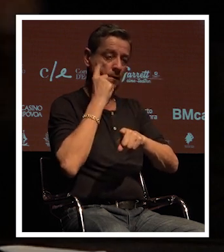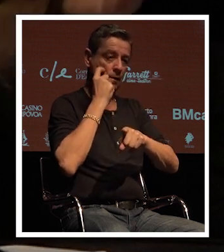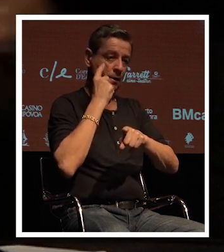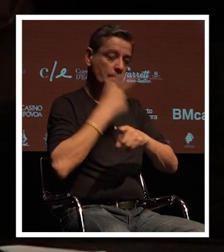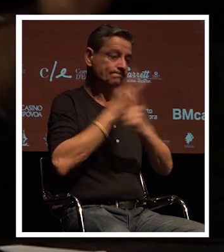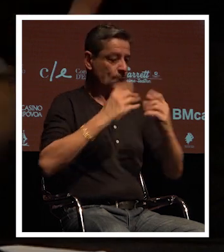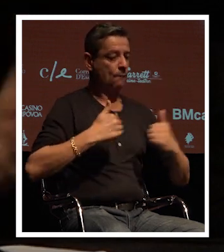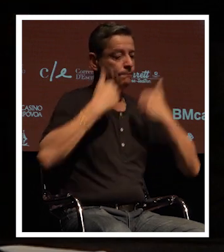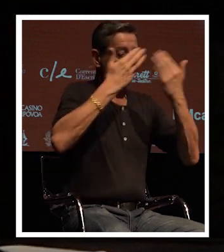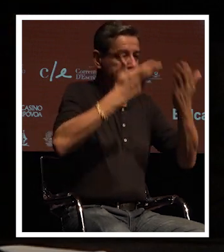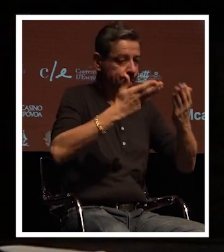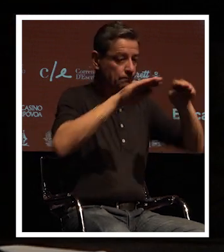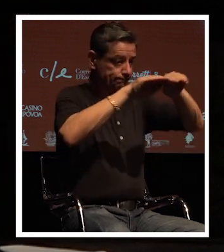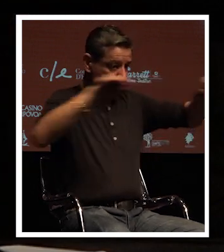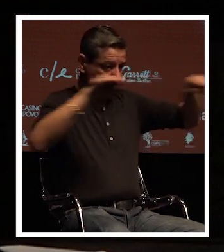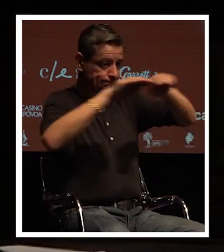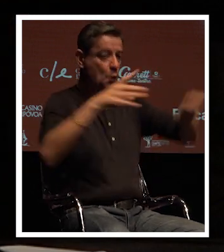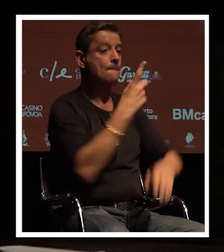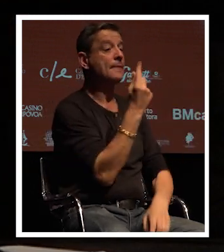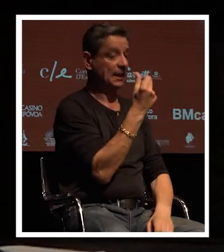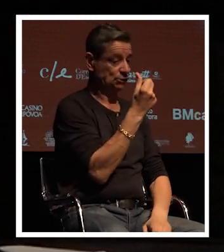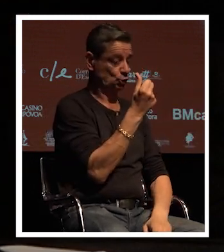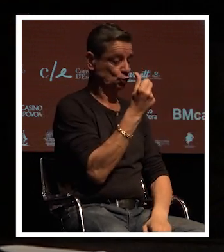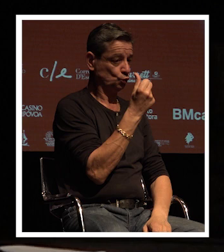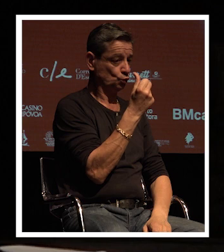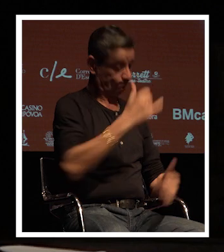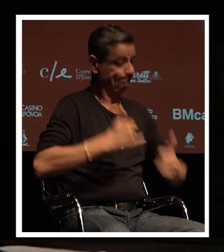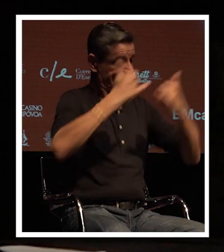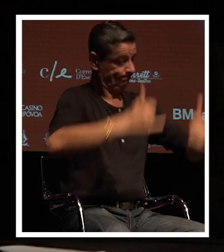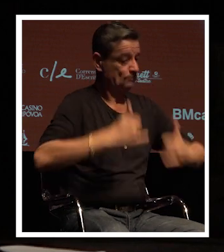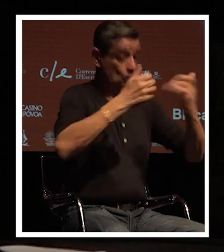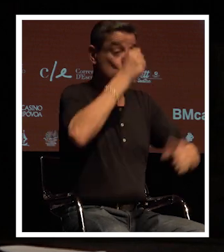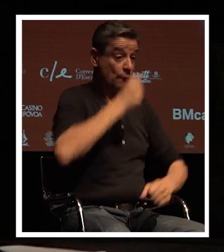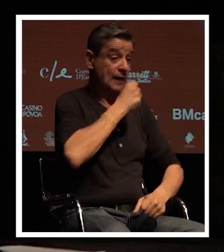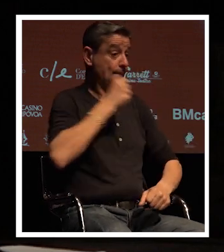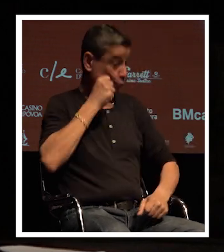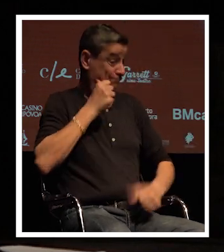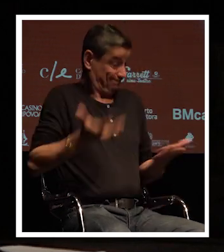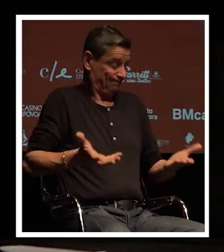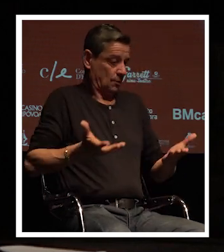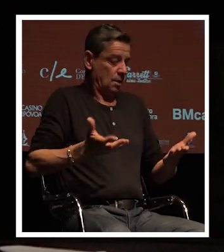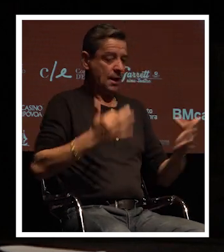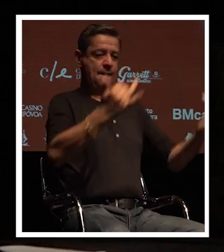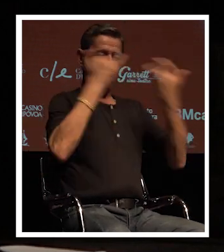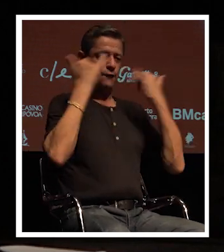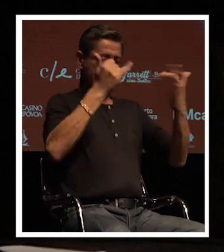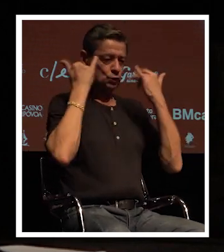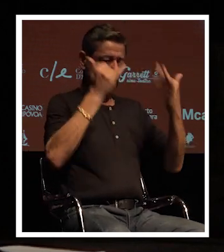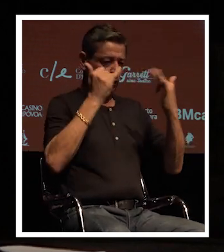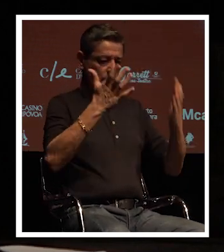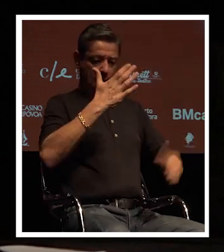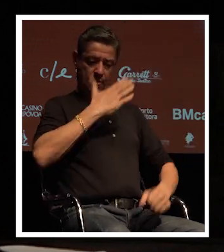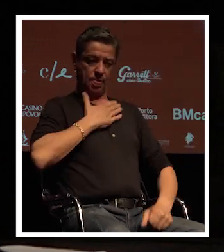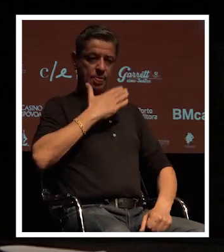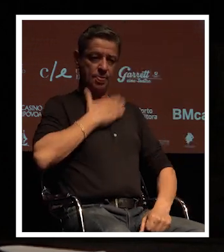na mesma oferta no mesmo Escalão de preços e portanto nós sofremos permanentemente com isso e os dados são utilizados para